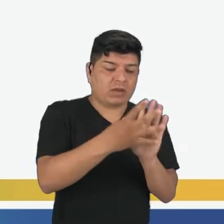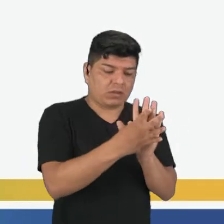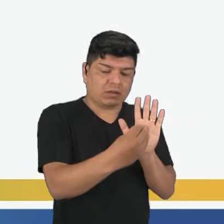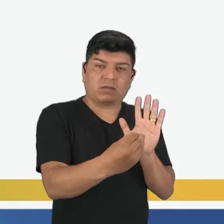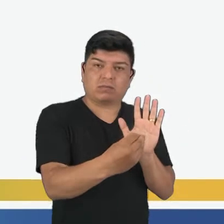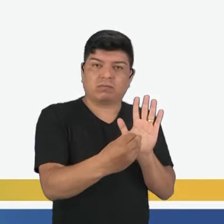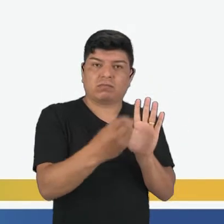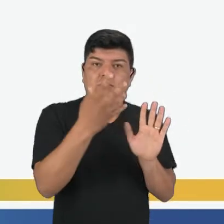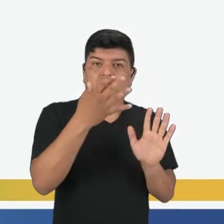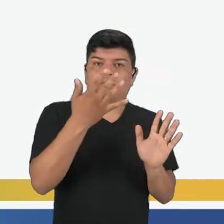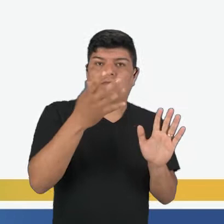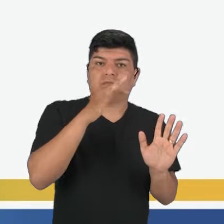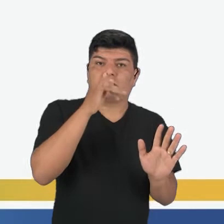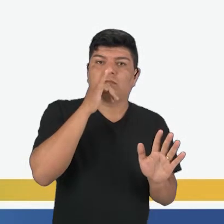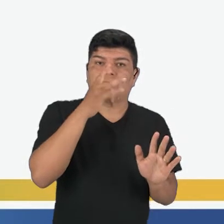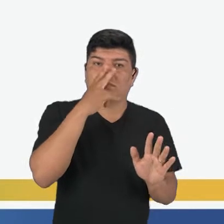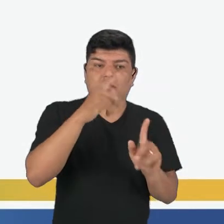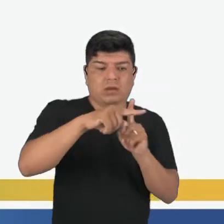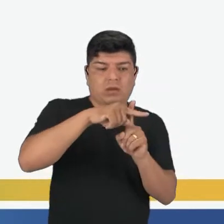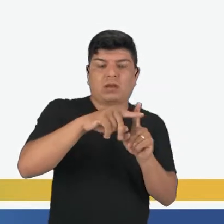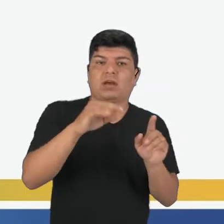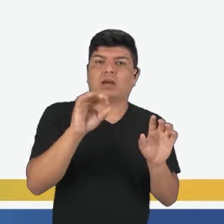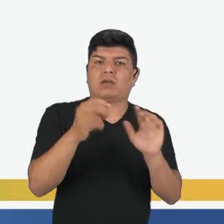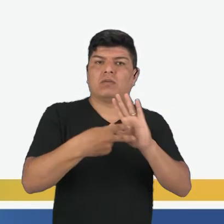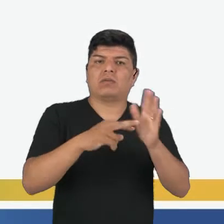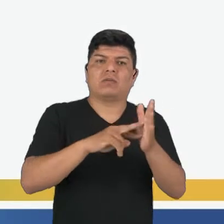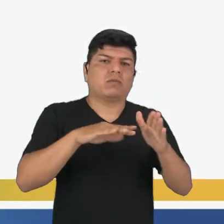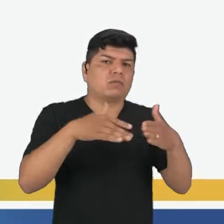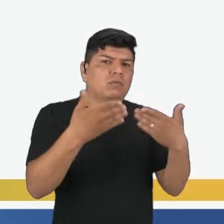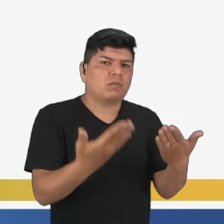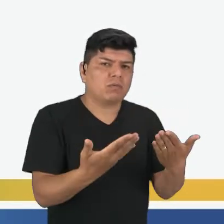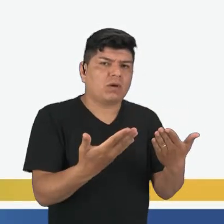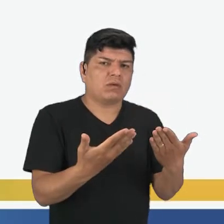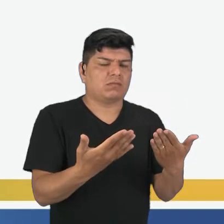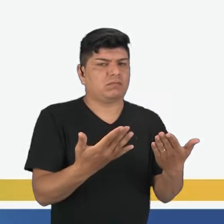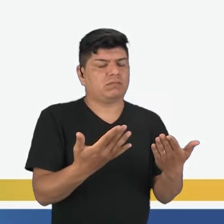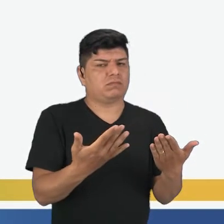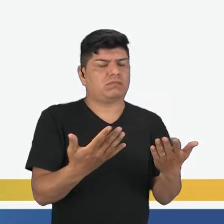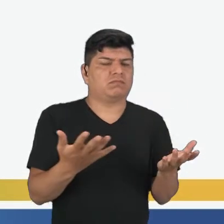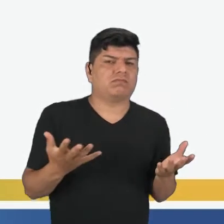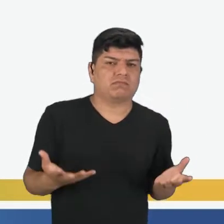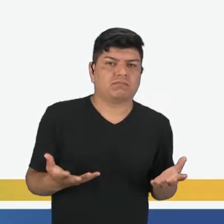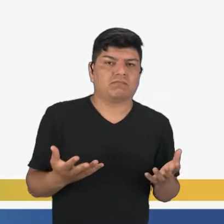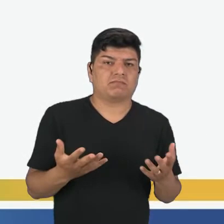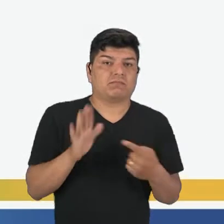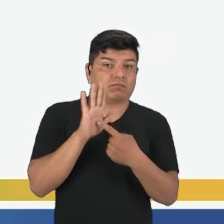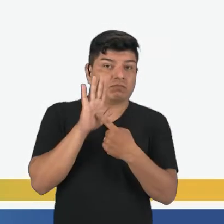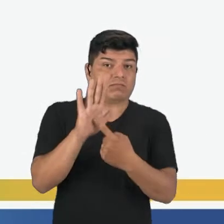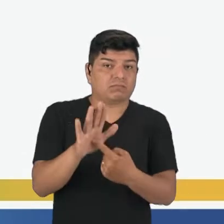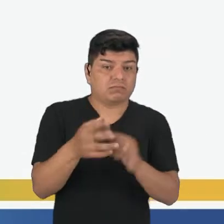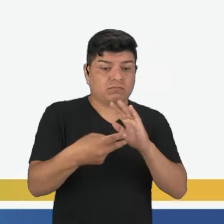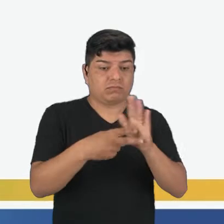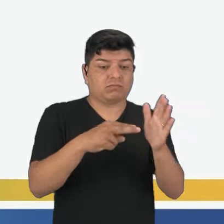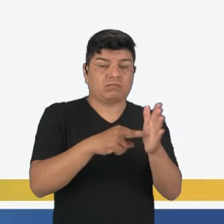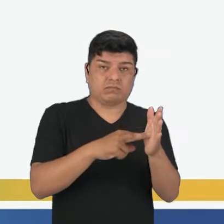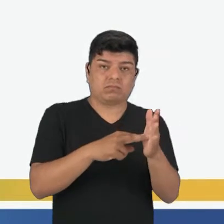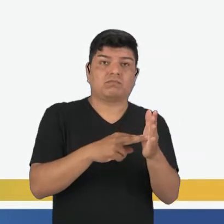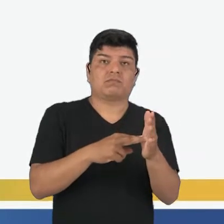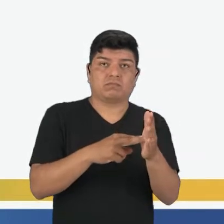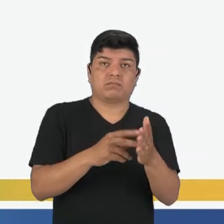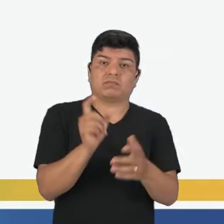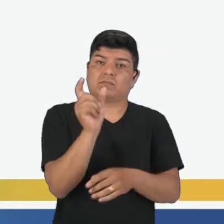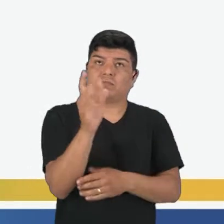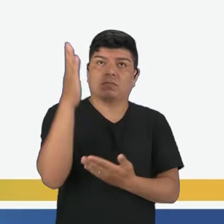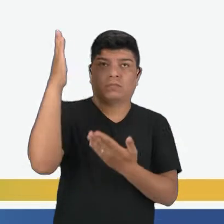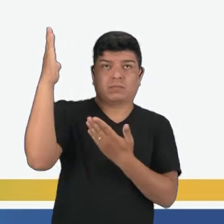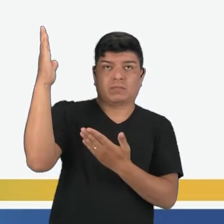Uma cruz é um símbolo, não é? Qual o significado dela? Está aí a expressão, o significante, por meio